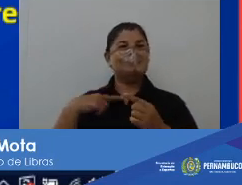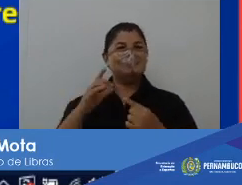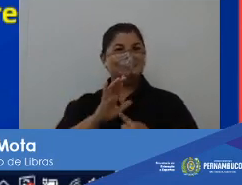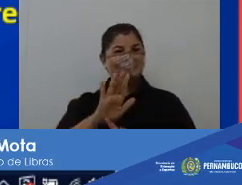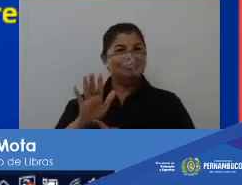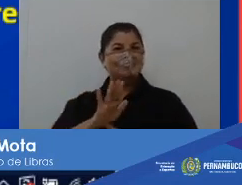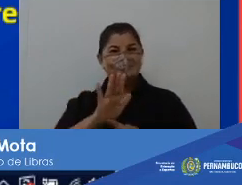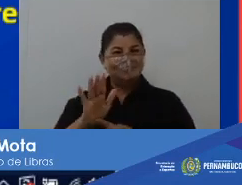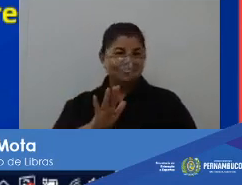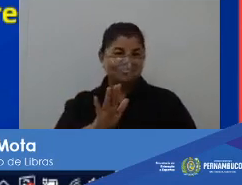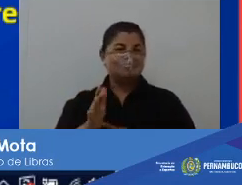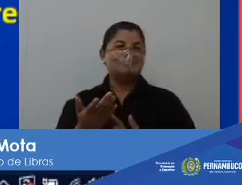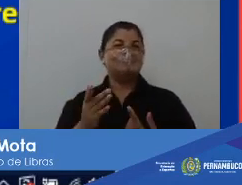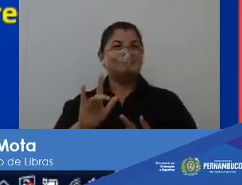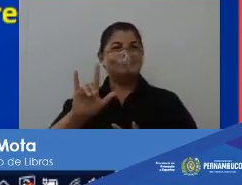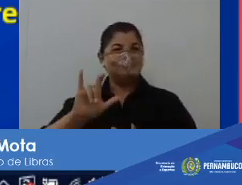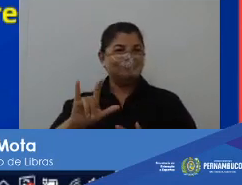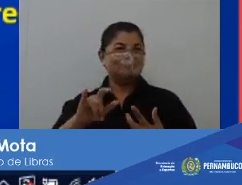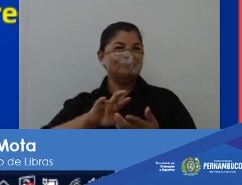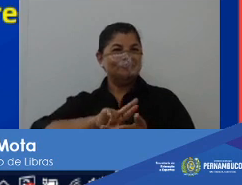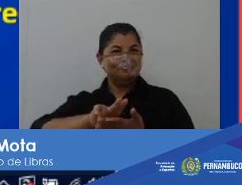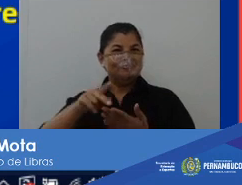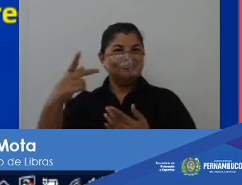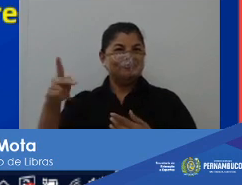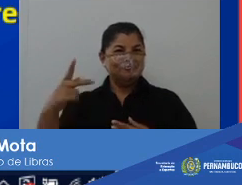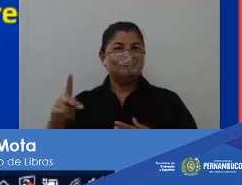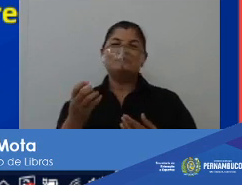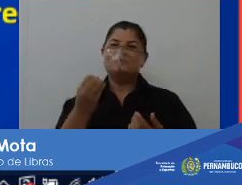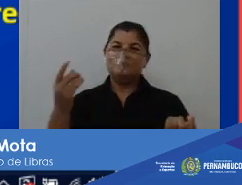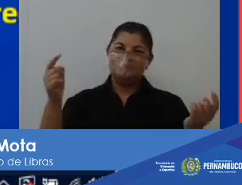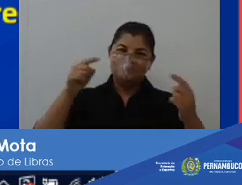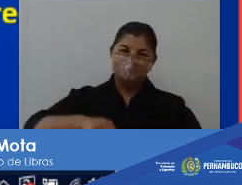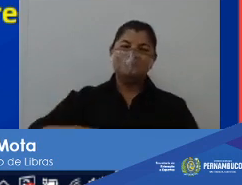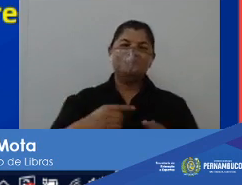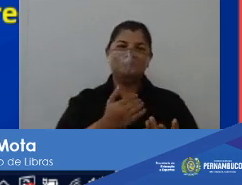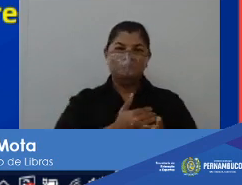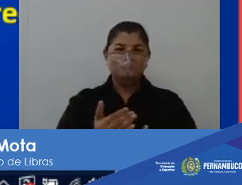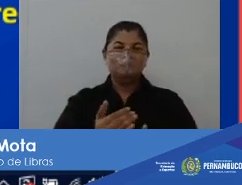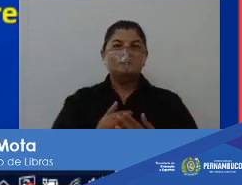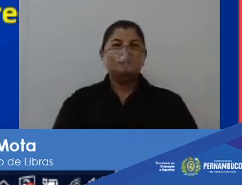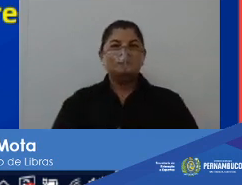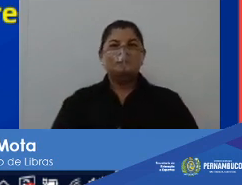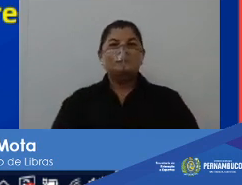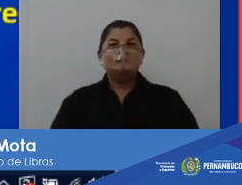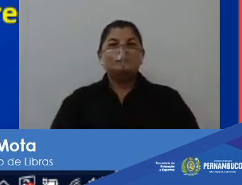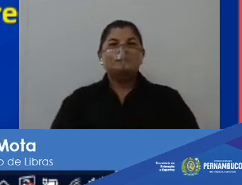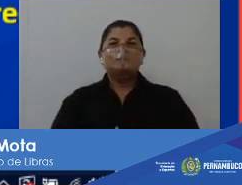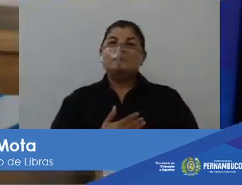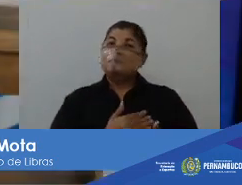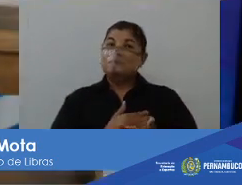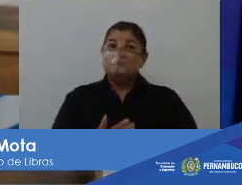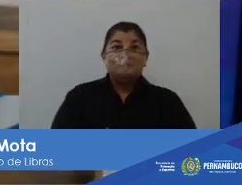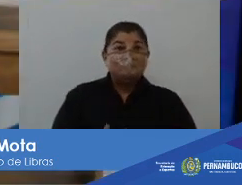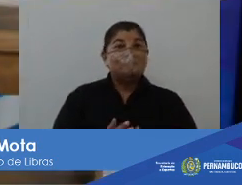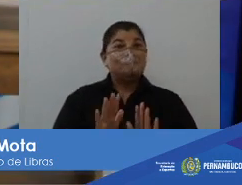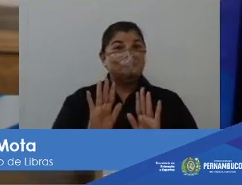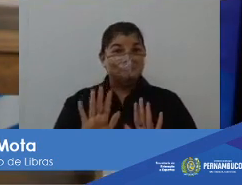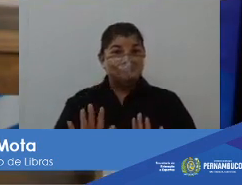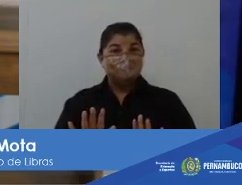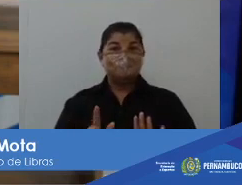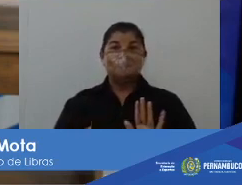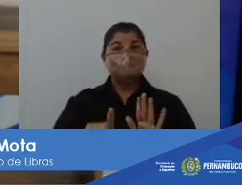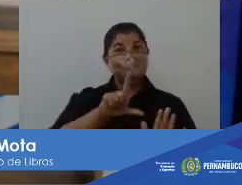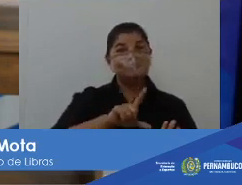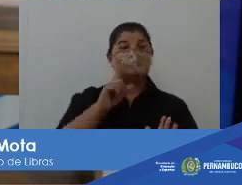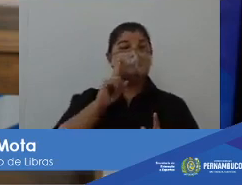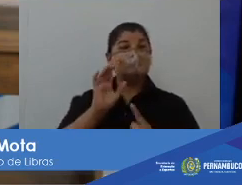@LuizFernando.redação, sem o C cedilha e sem o tio. Seja muito bem-vindo, vamos começar. A gente começa, antes de eu ir para os slides com vocês, a